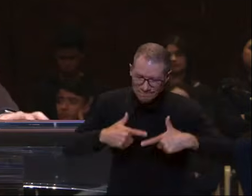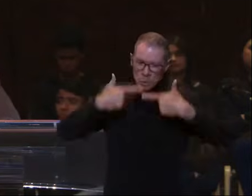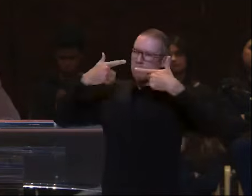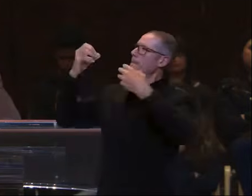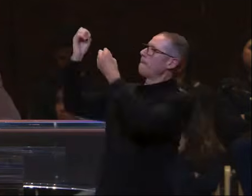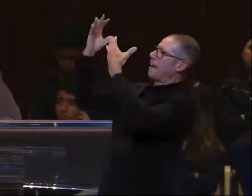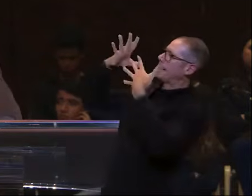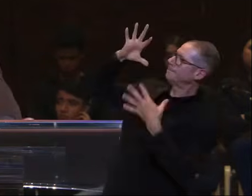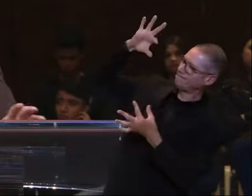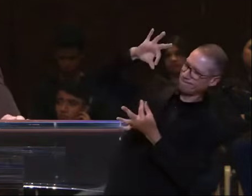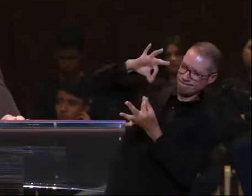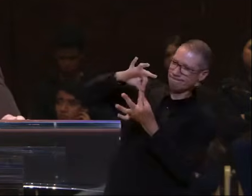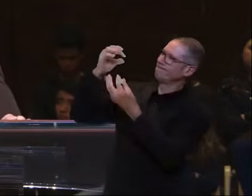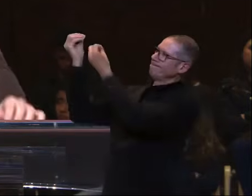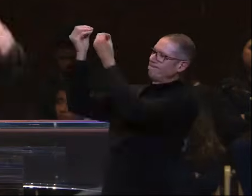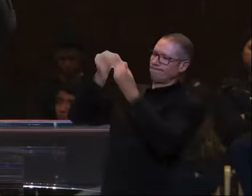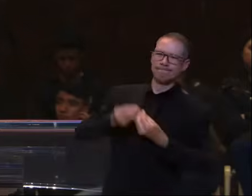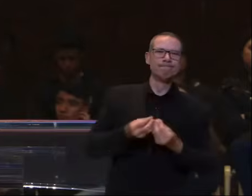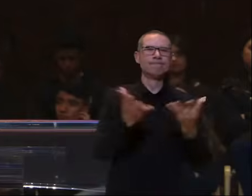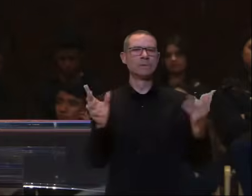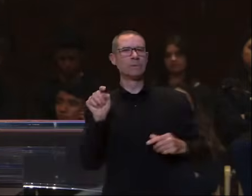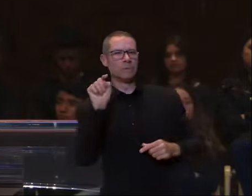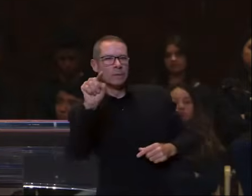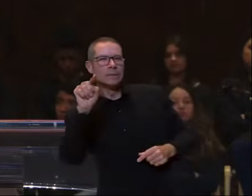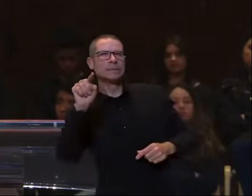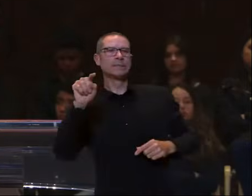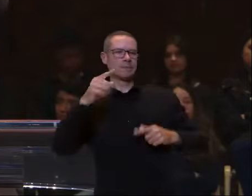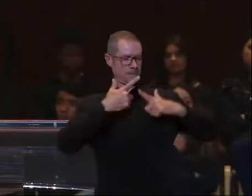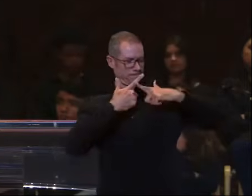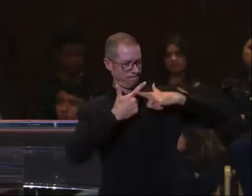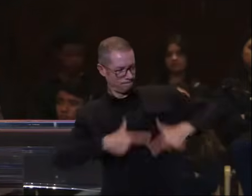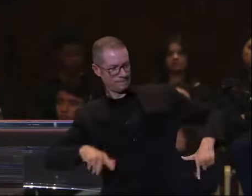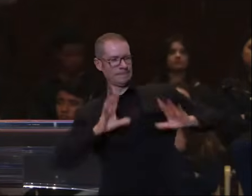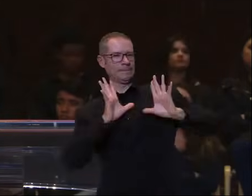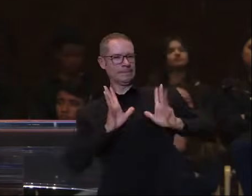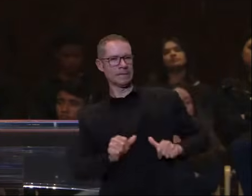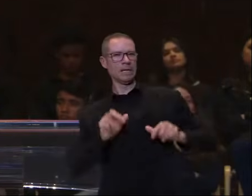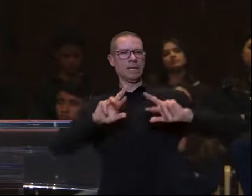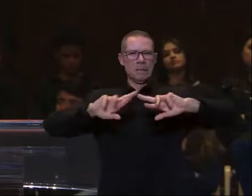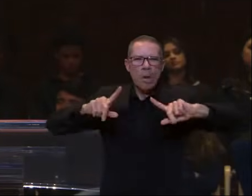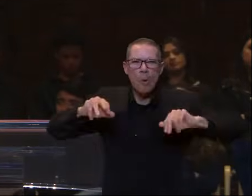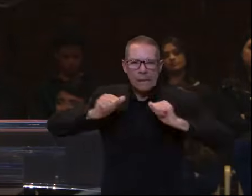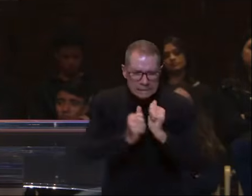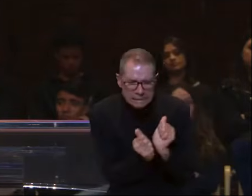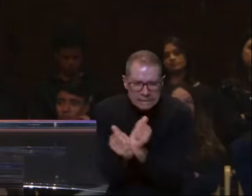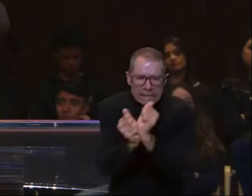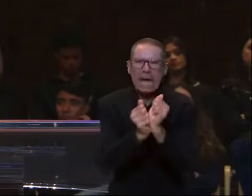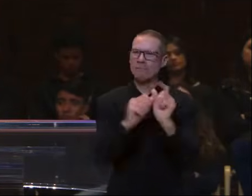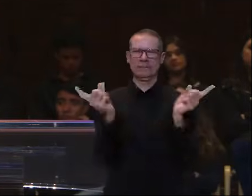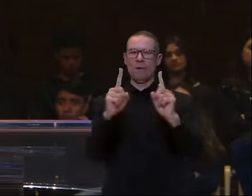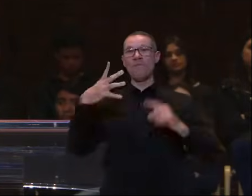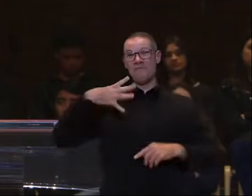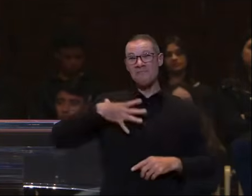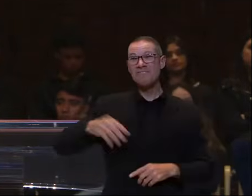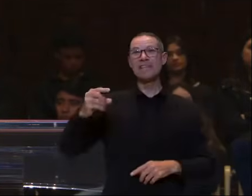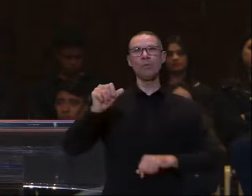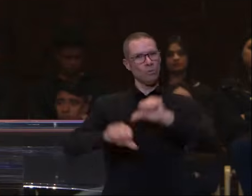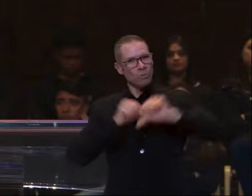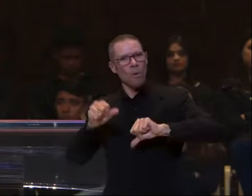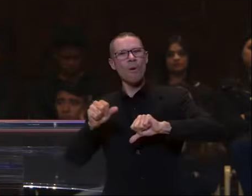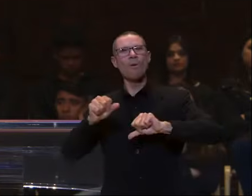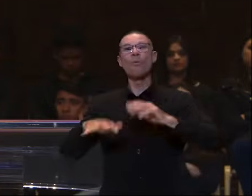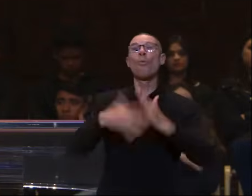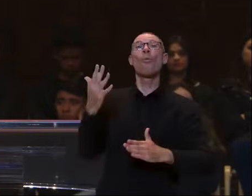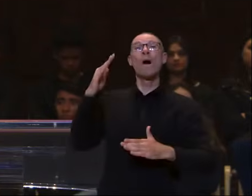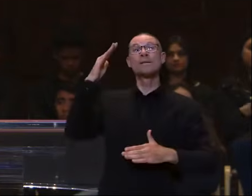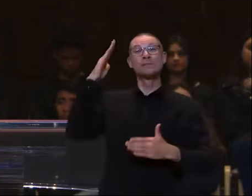bênçãos espirituais nos foi dada. Você foi remido, você não é mais escravo, você é filho. Quantos creem